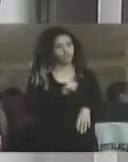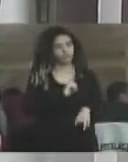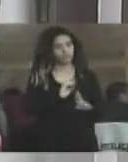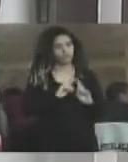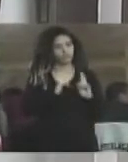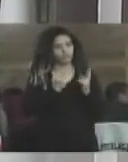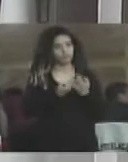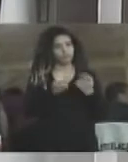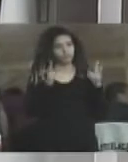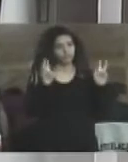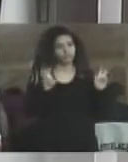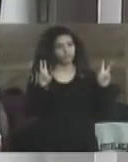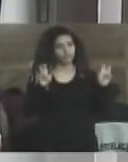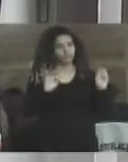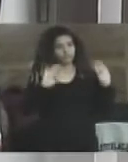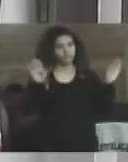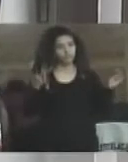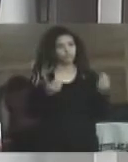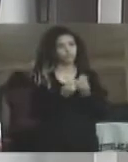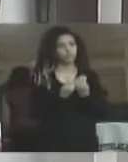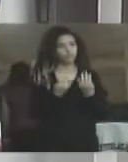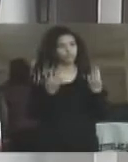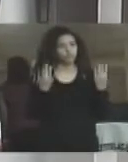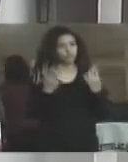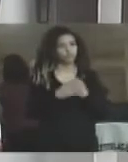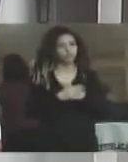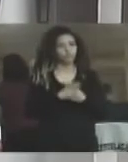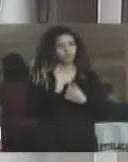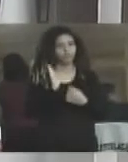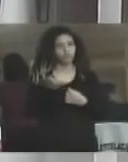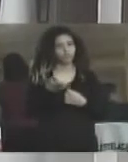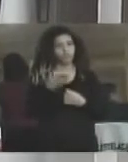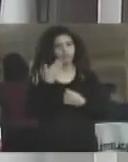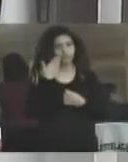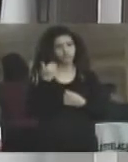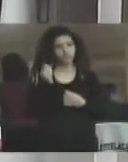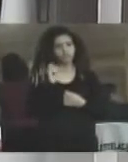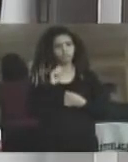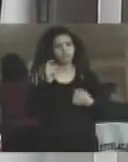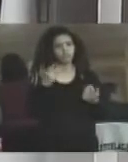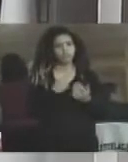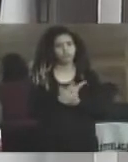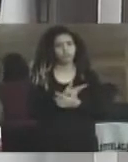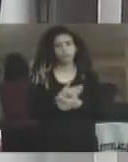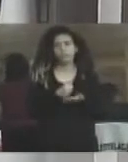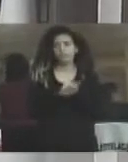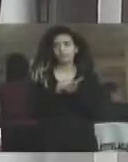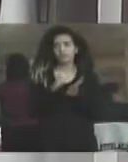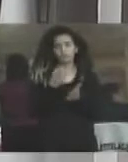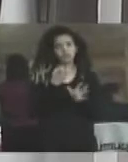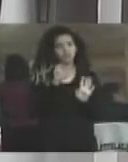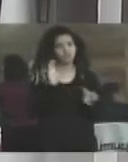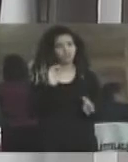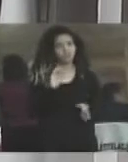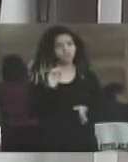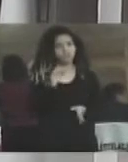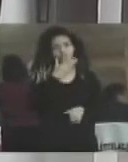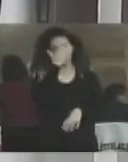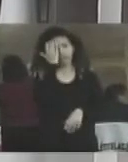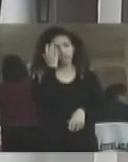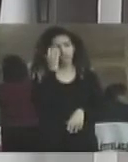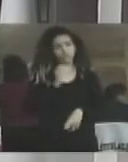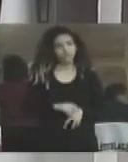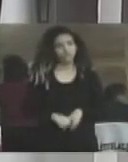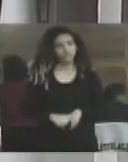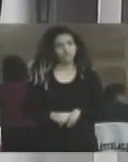né, a situação de emprego na Brasfels. Não foi passada a realidade. Ontem parece que foram mandados embora mais 50